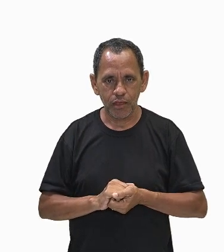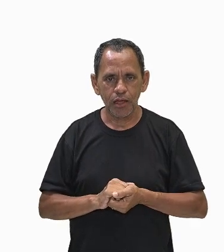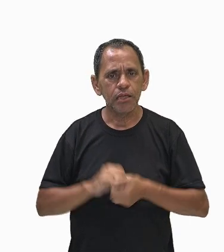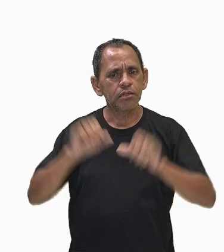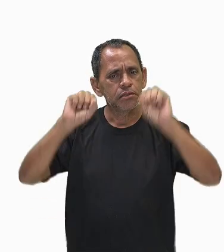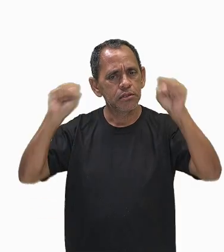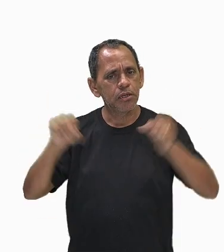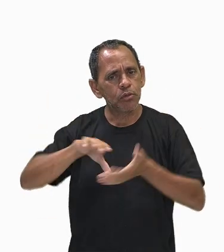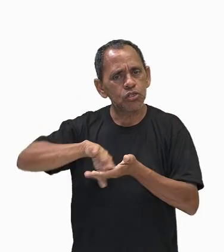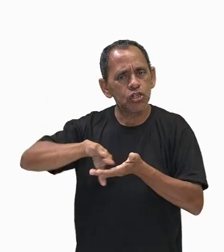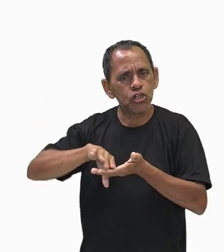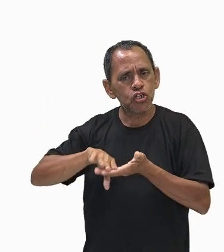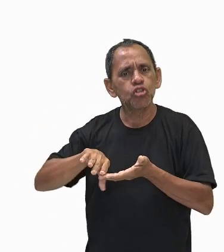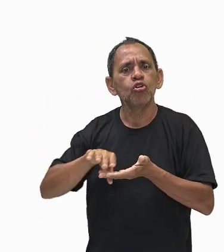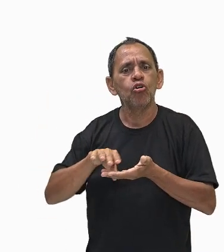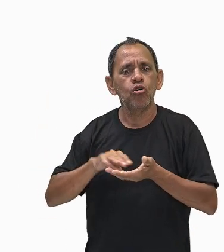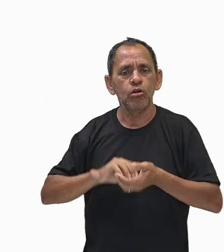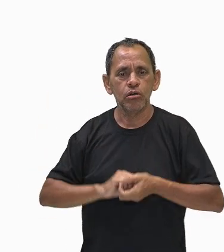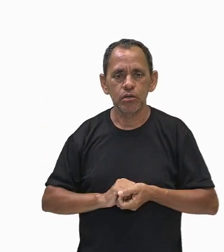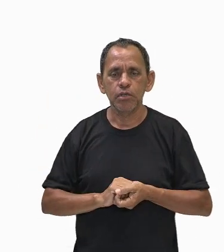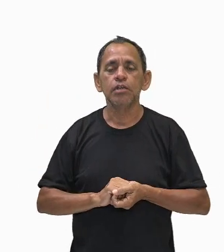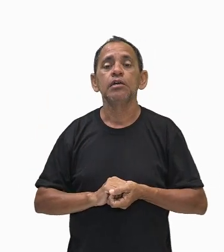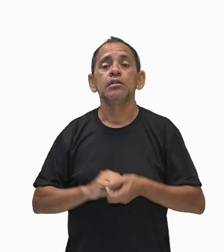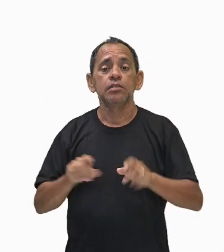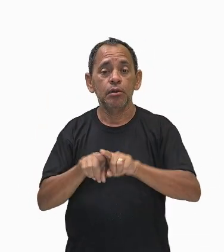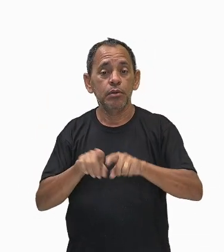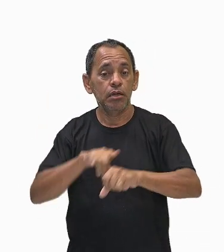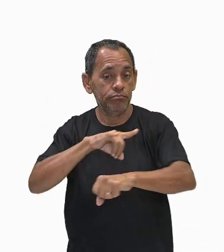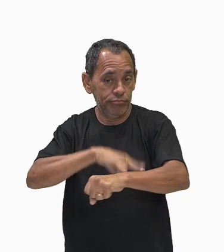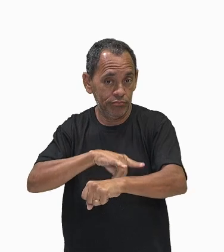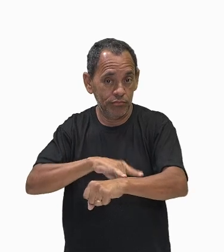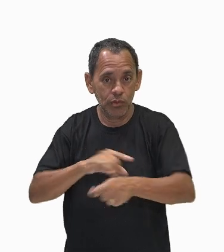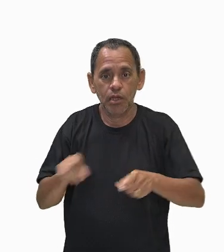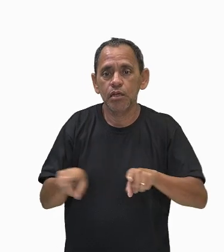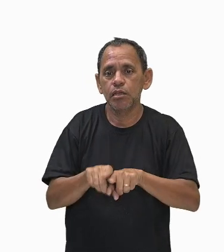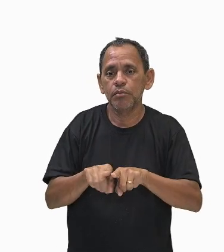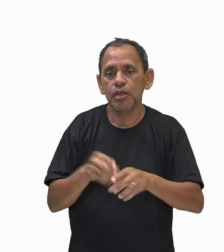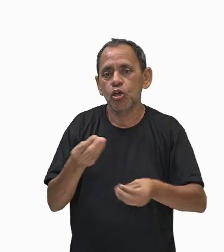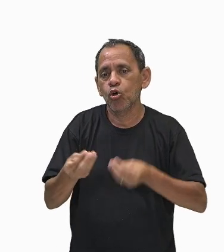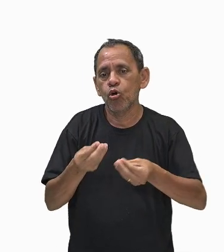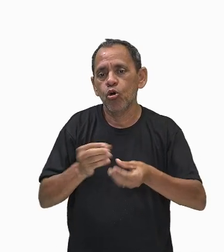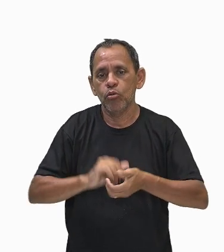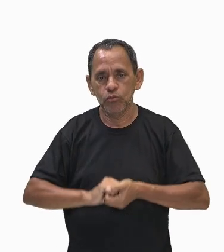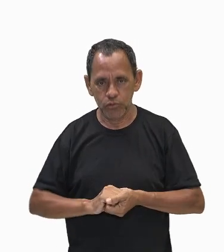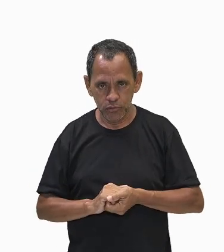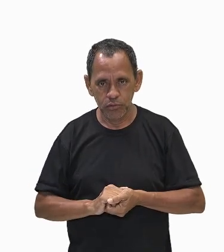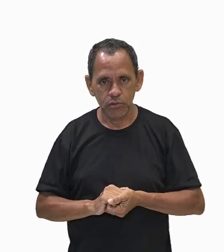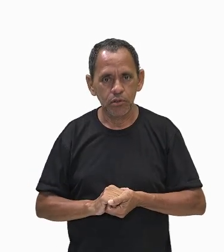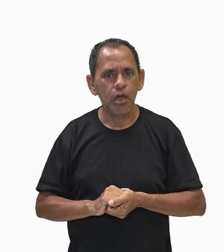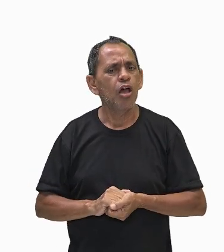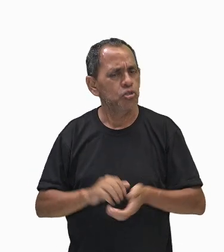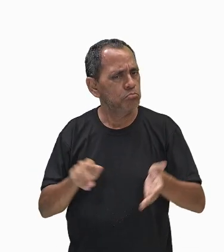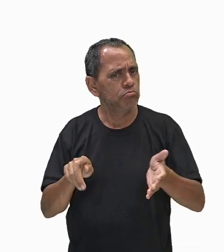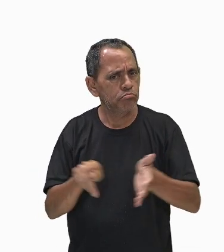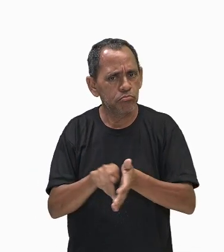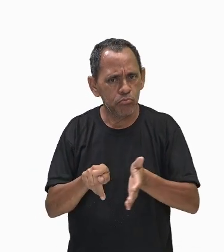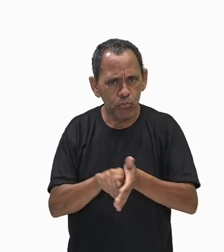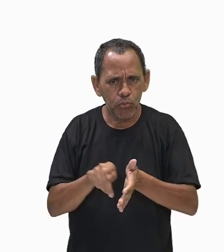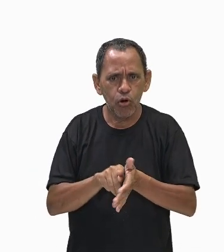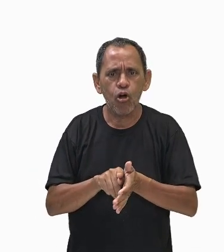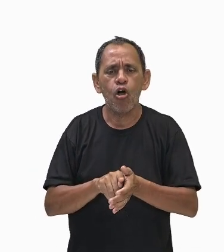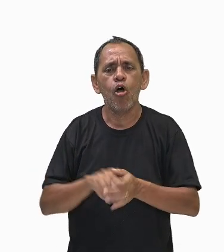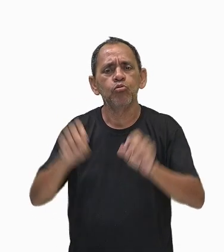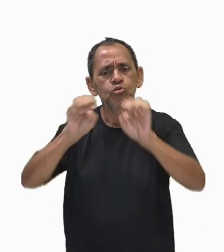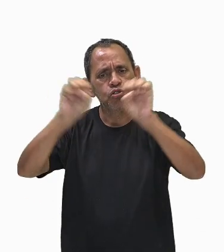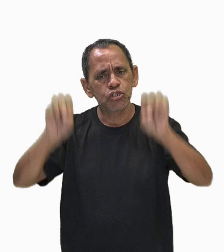sistema excretor e urinário, uma dupla indissociável, é proposital esse indissociável da forma que está escrita